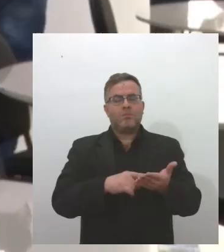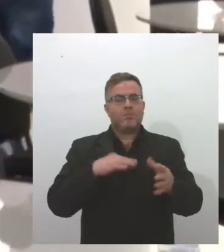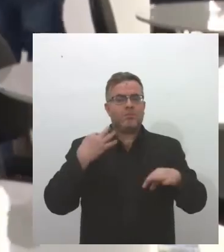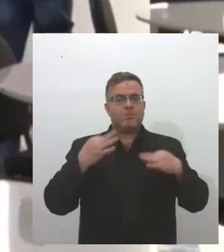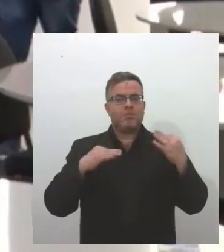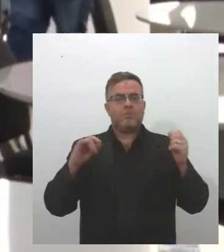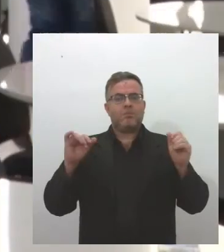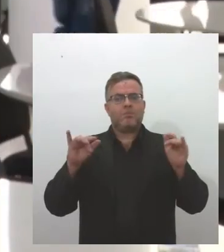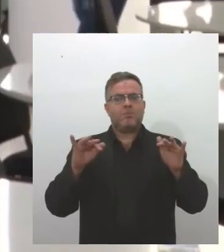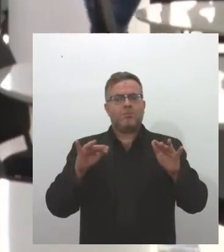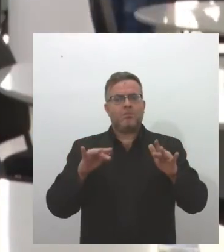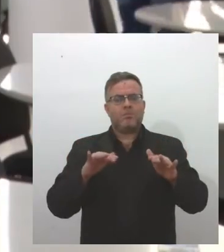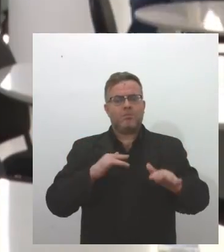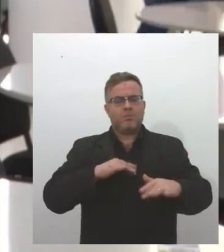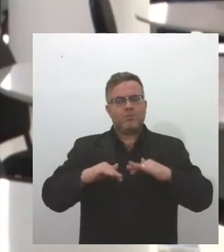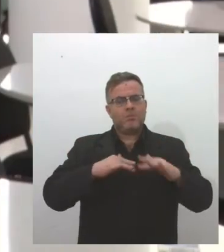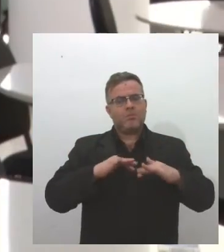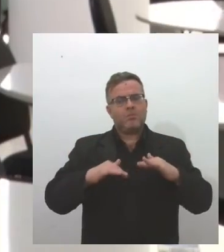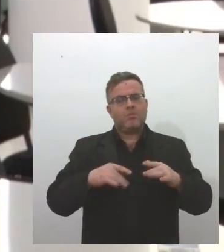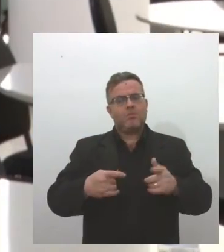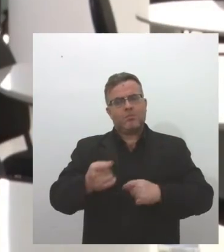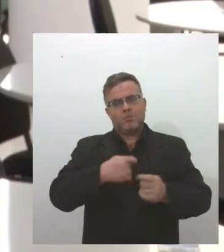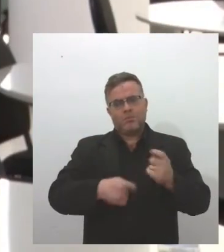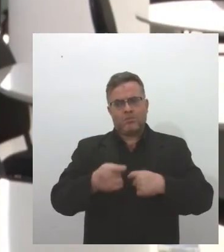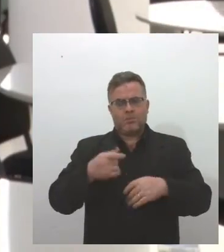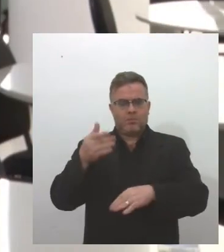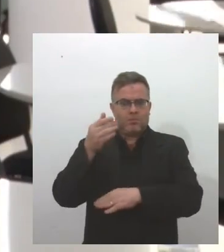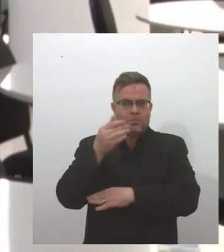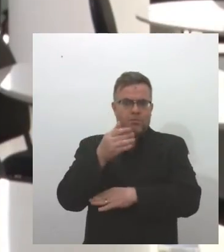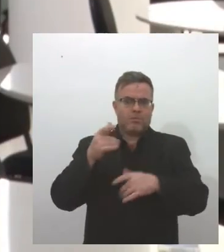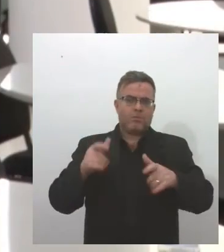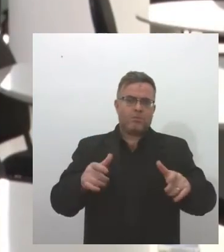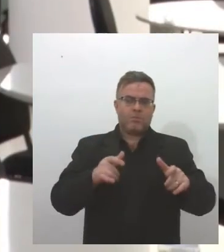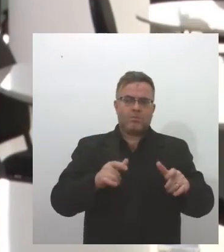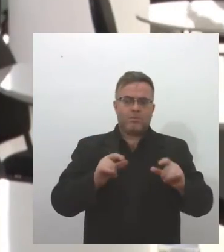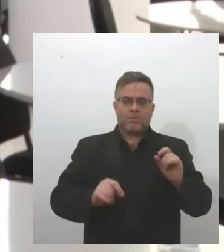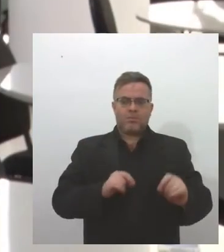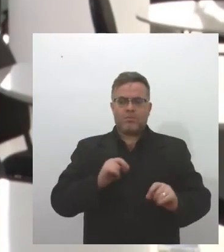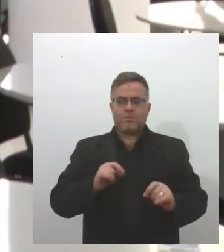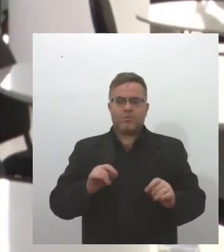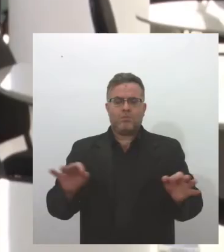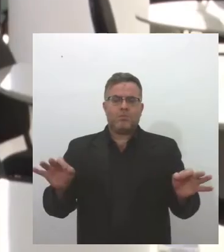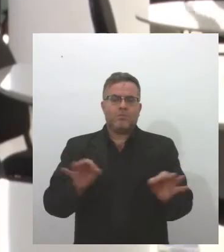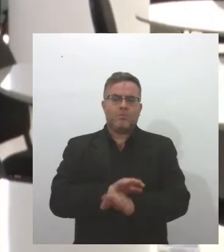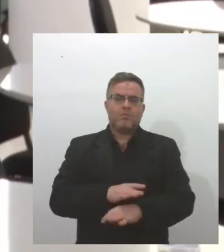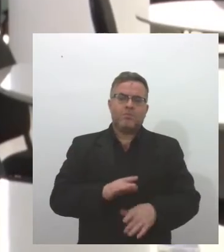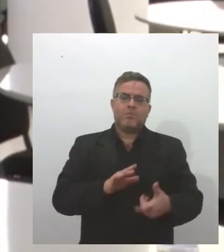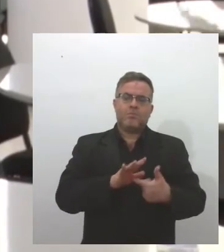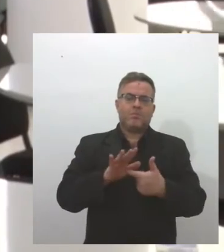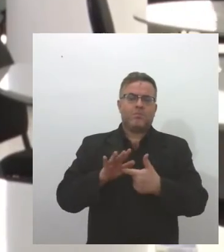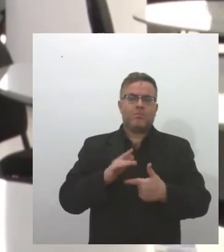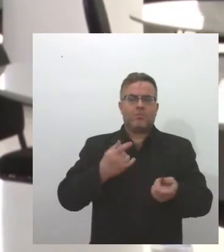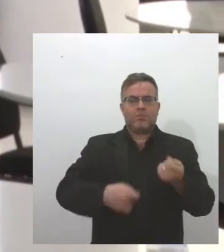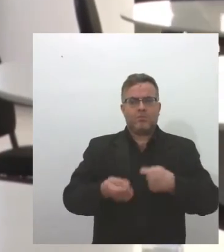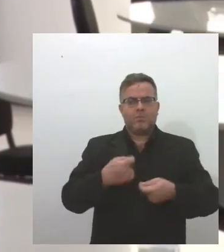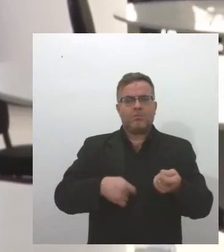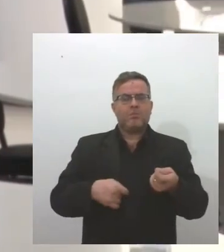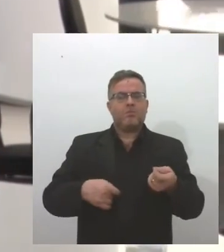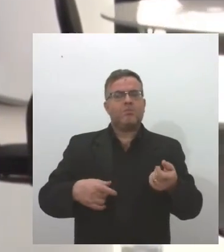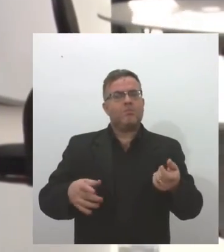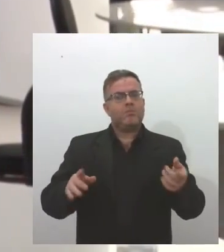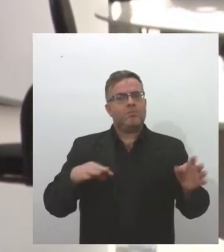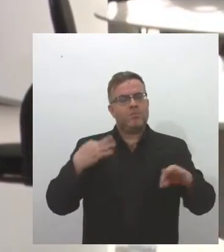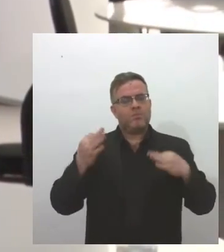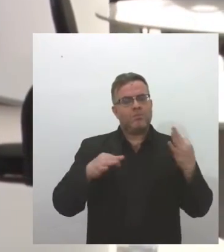estado, movimenta a cadeia econômica, os hotéis, as pousadas, enfim, toda uma cadeia econômica ligada ao turismo,